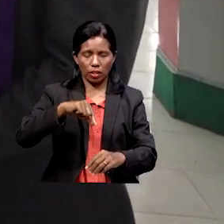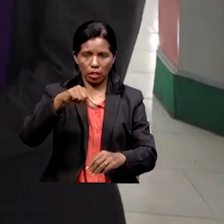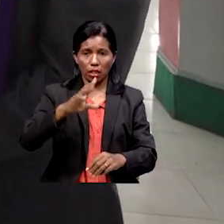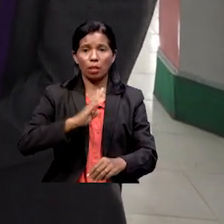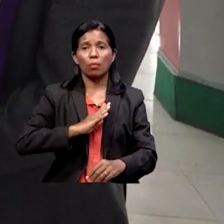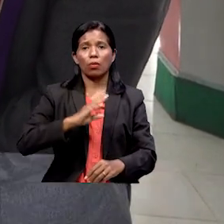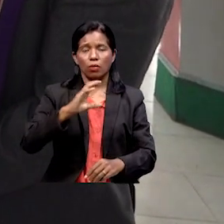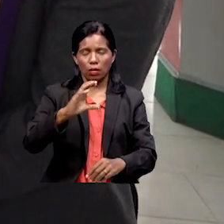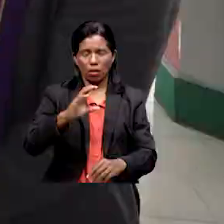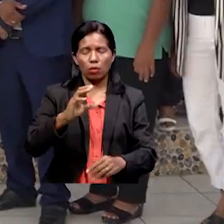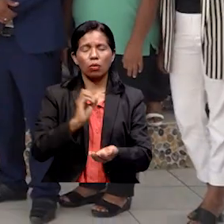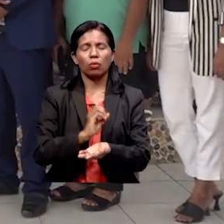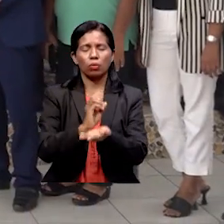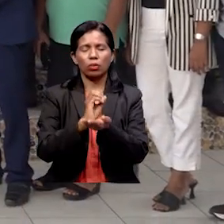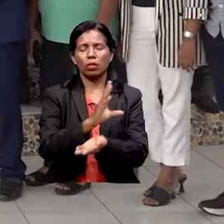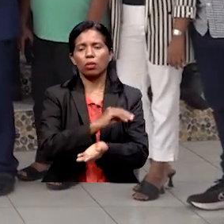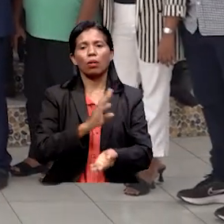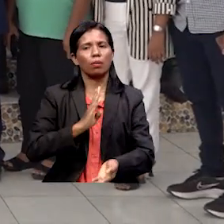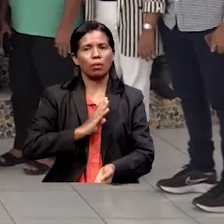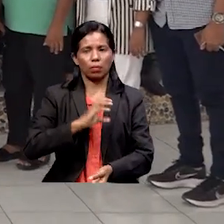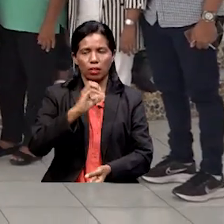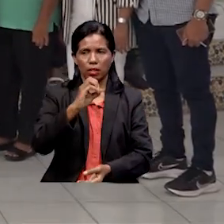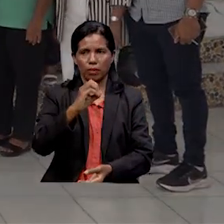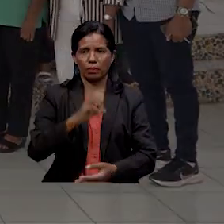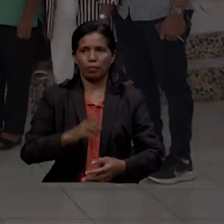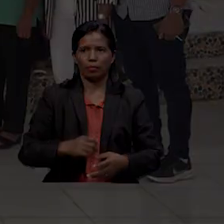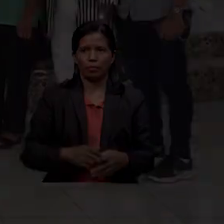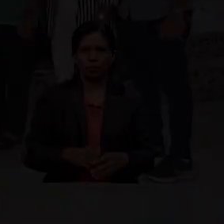Baucau, Raioa, no Bobonaro. A Derek Ximenes, Clementino Maia, Ziemen.